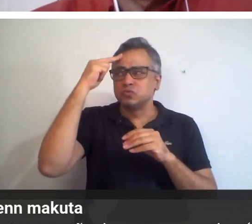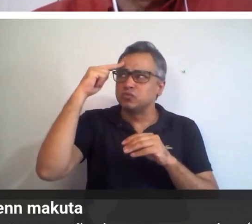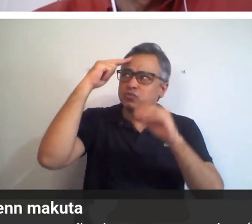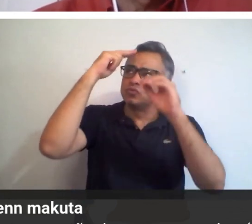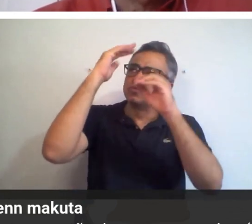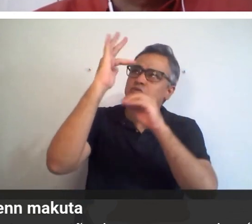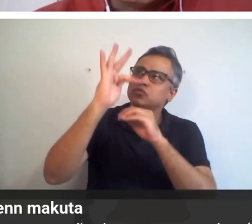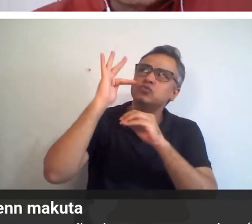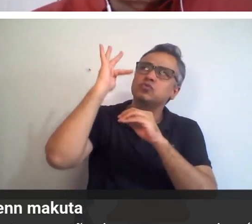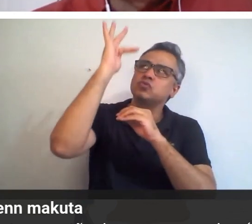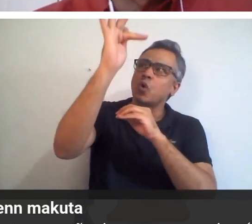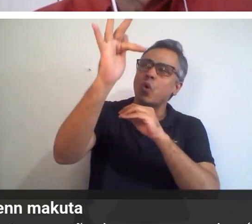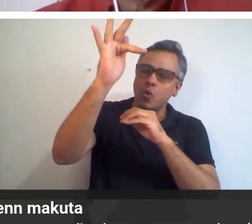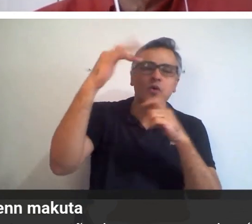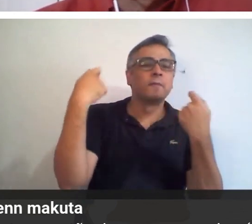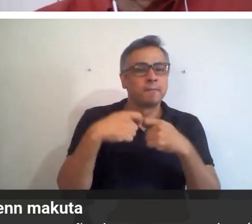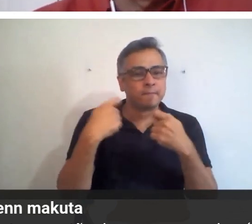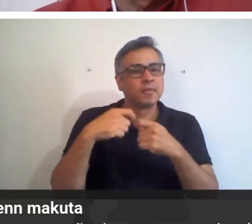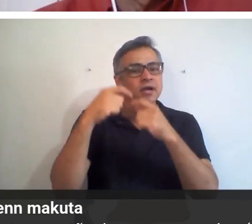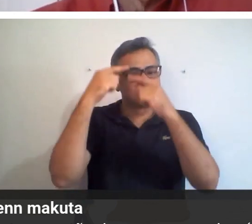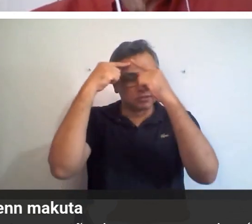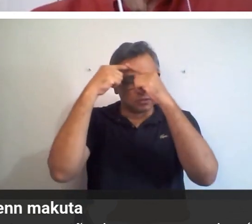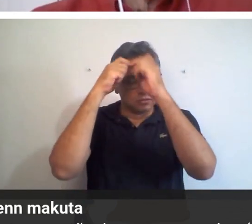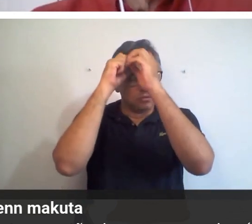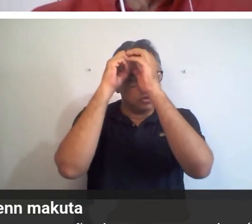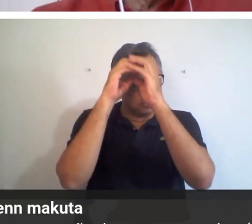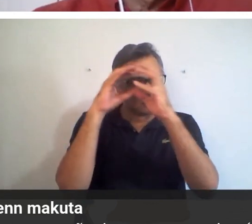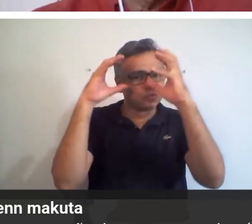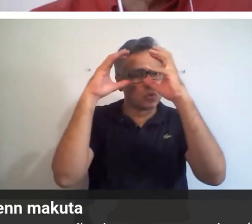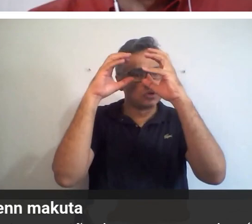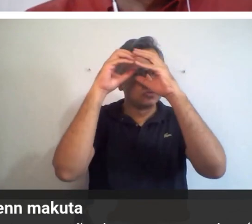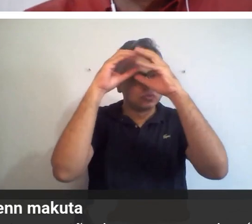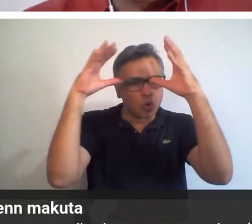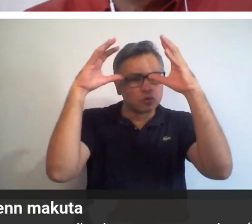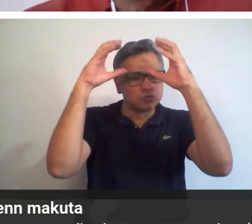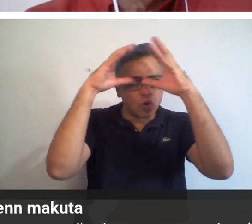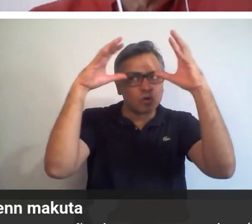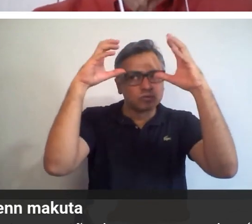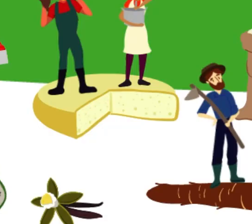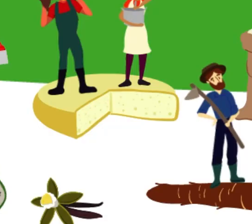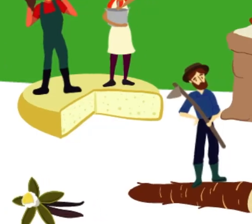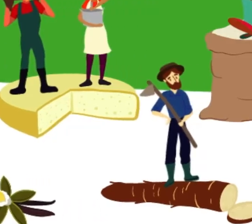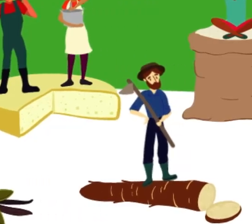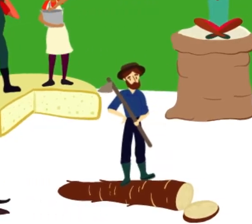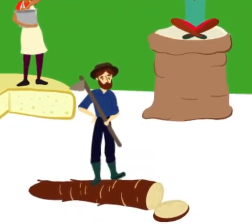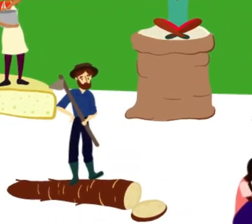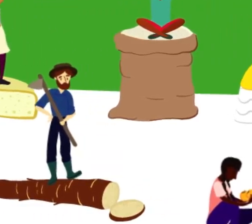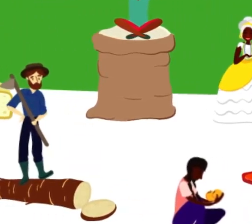Sabe? Tudo na vida é fruto de um sonho.